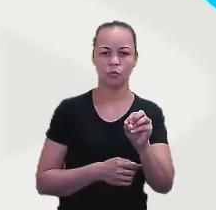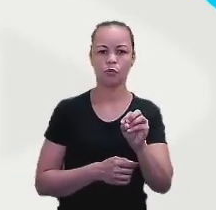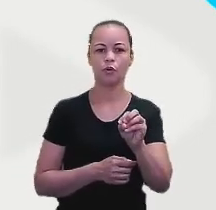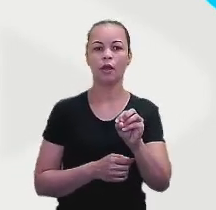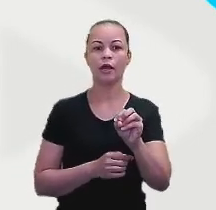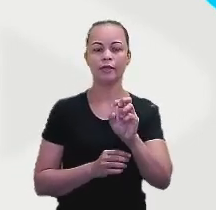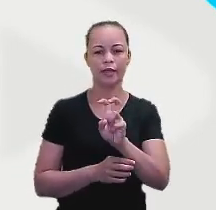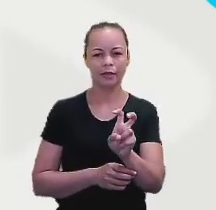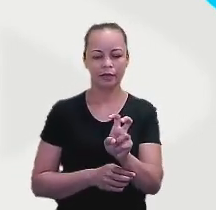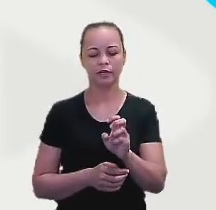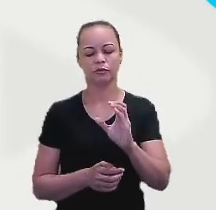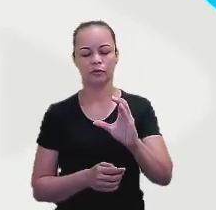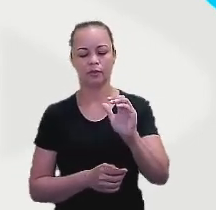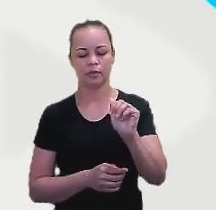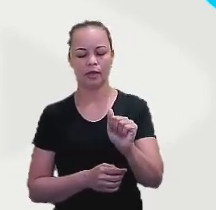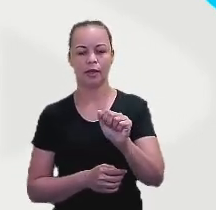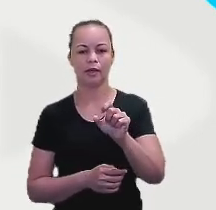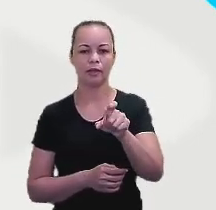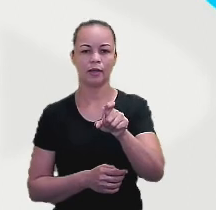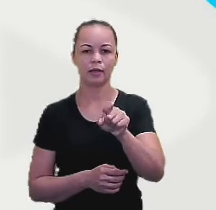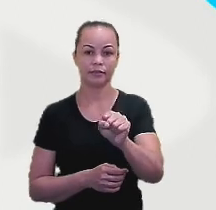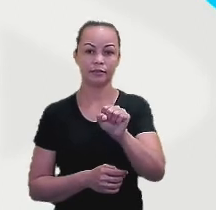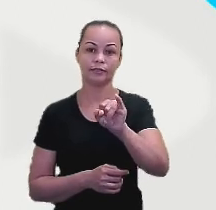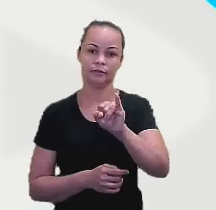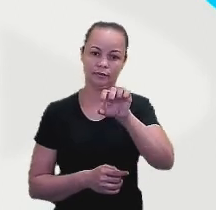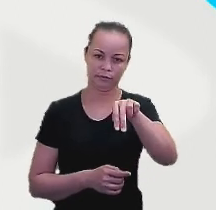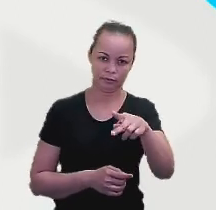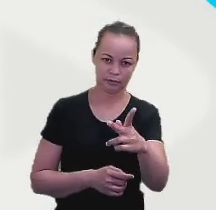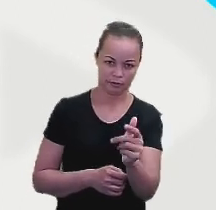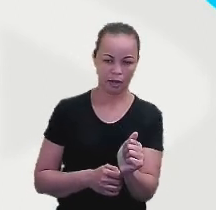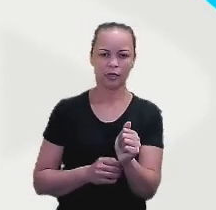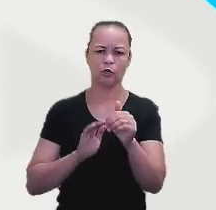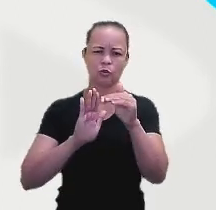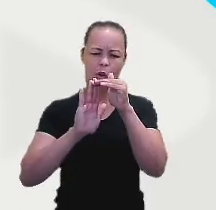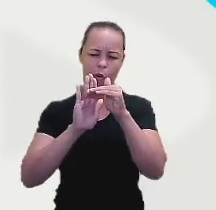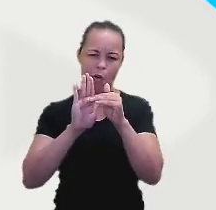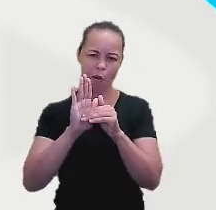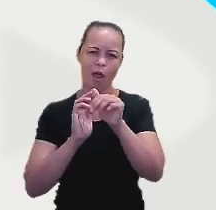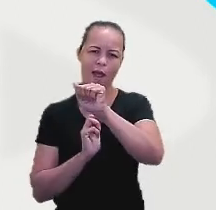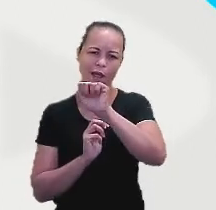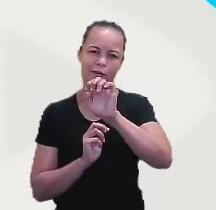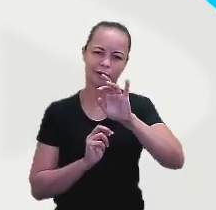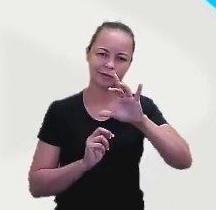coloquei aí a minha lista de palavras em ordem alfabética. Muito bem.